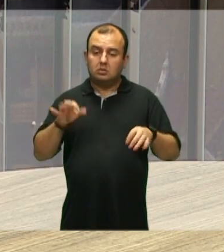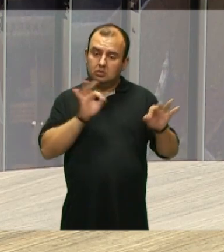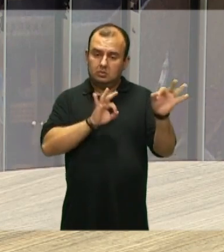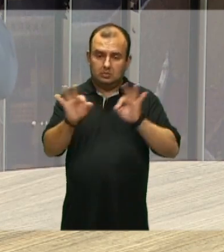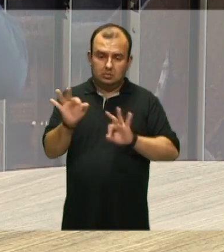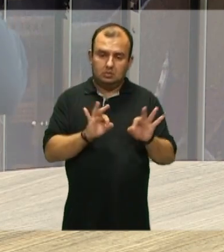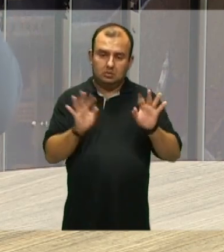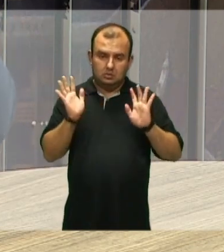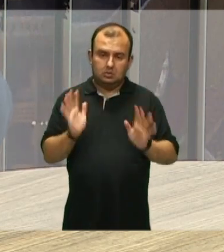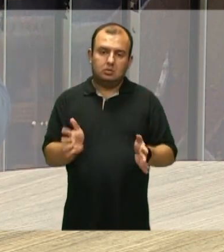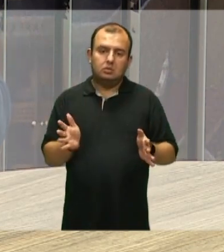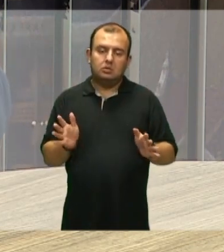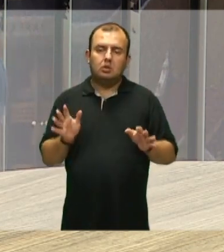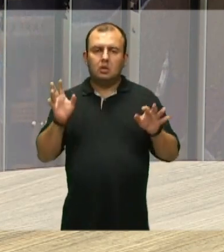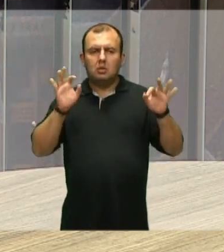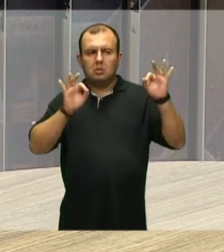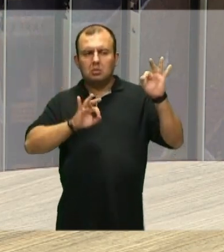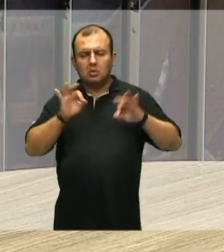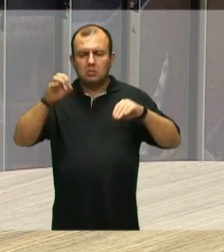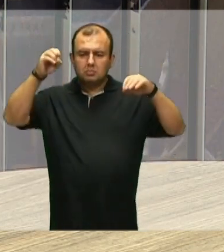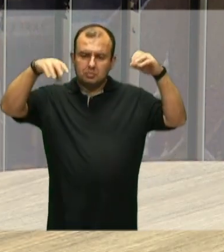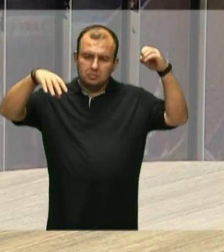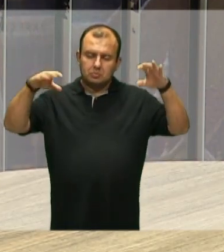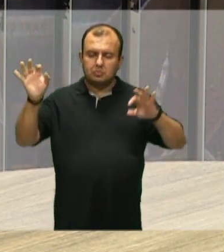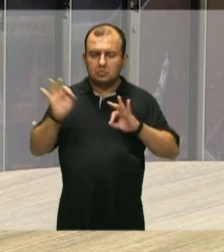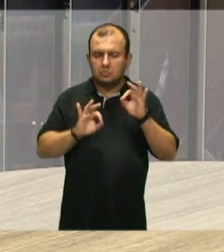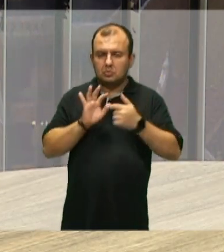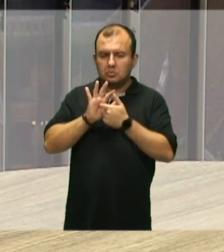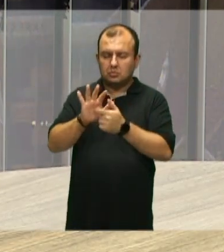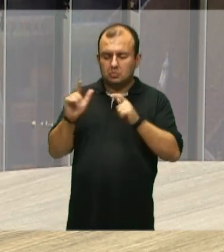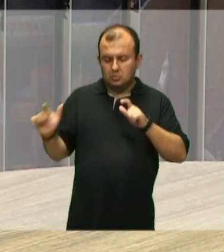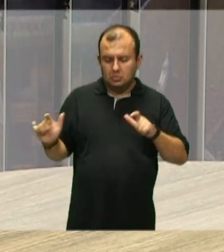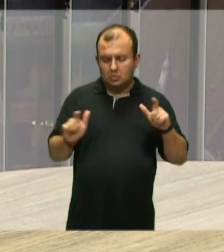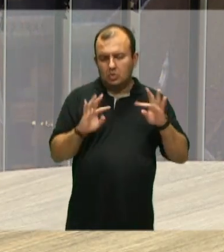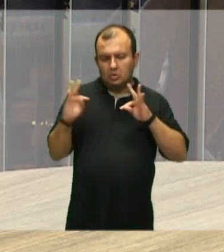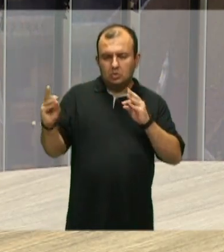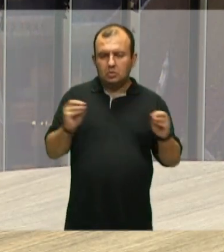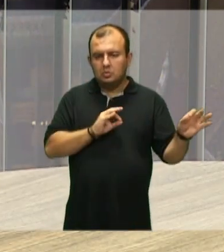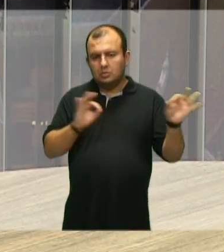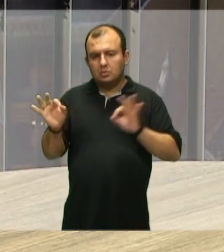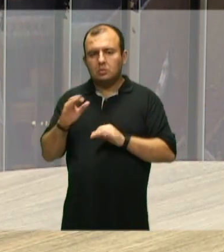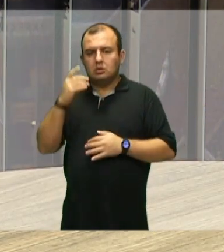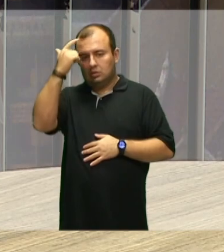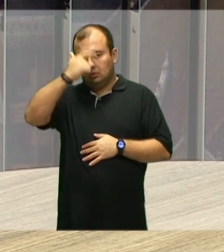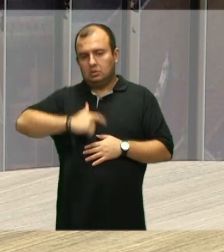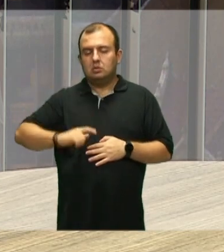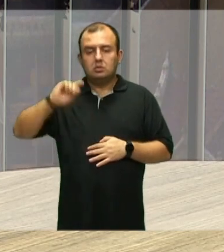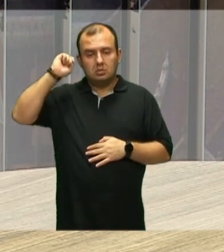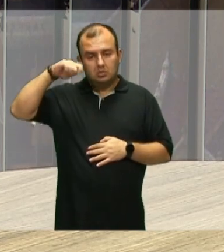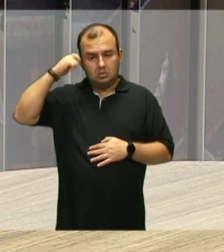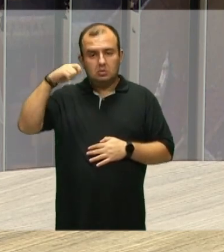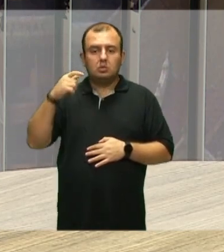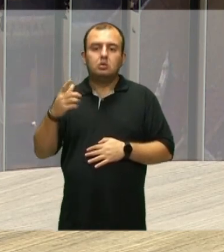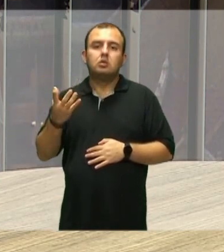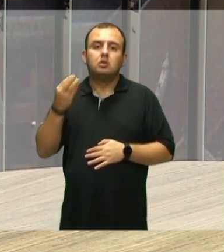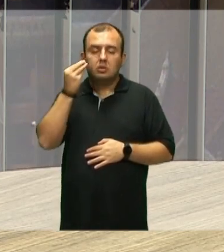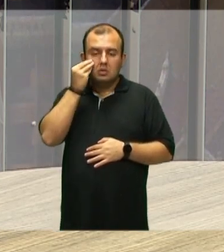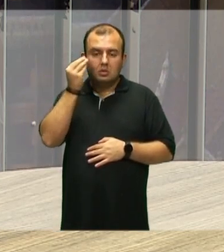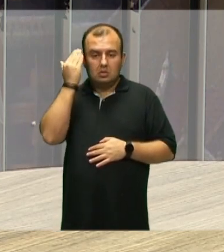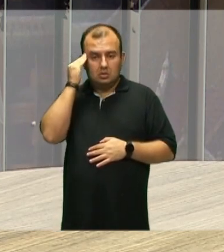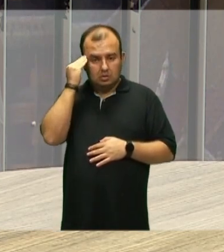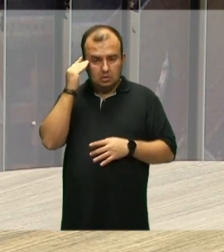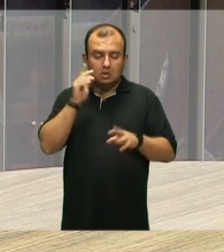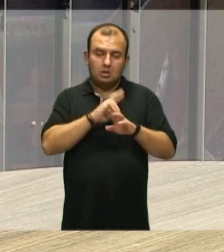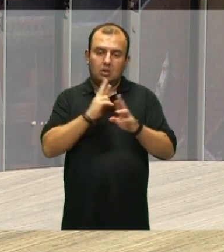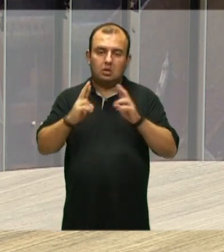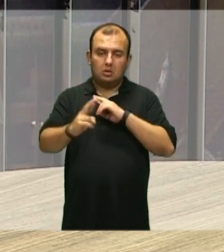preparado, tanto a cenografia, né, a sonorização e tudo mais, como eu, como atriz, tenho que entender que a relação é